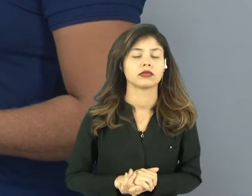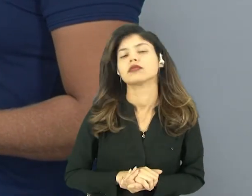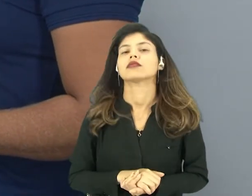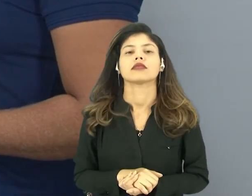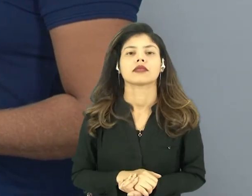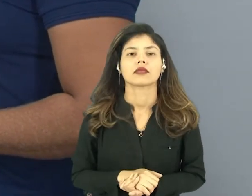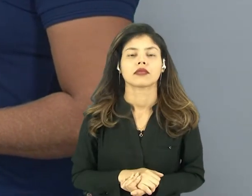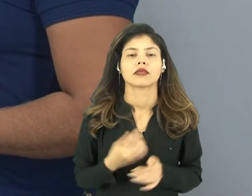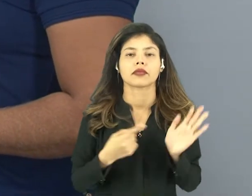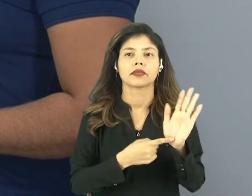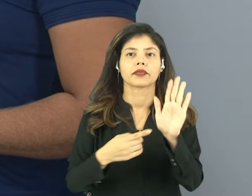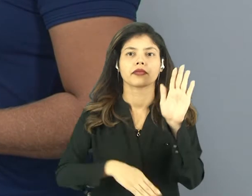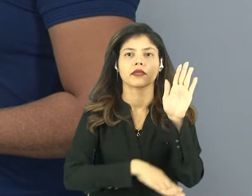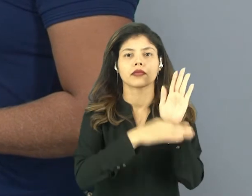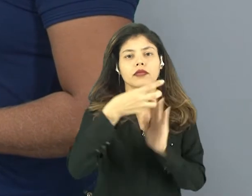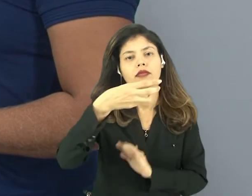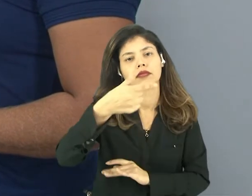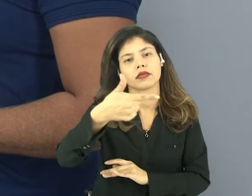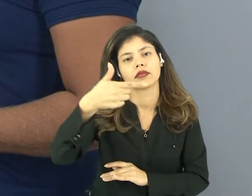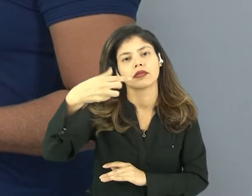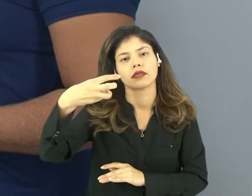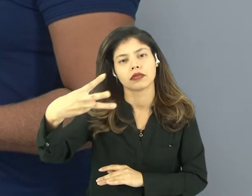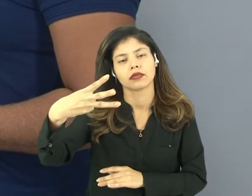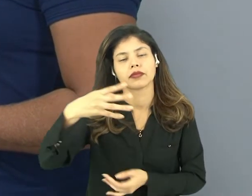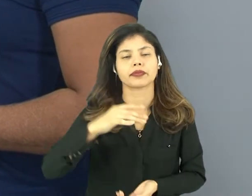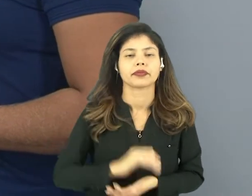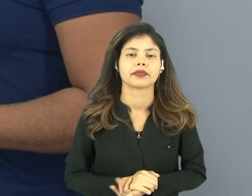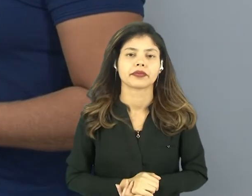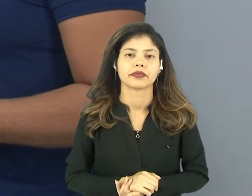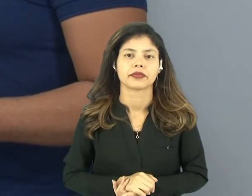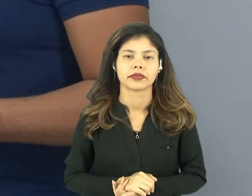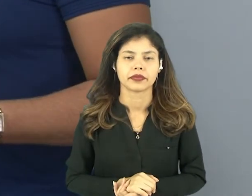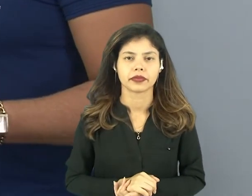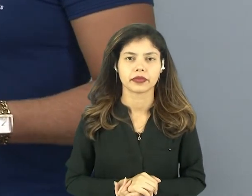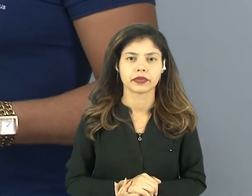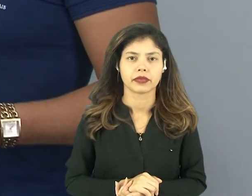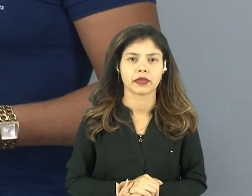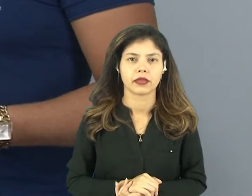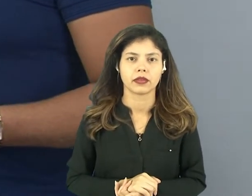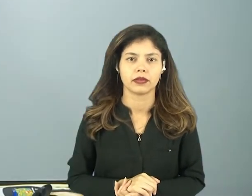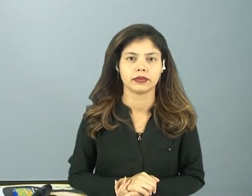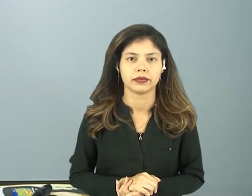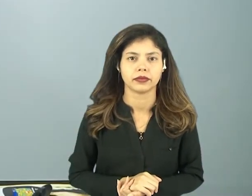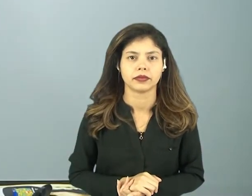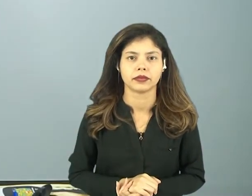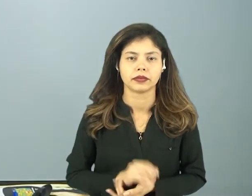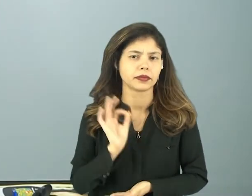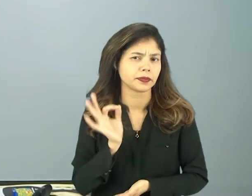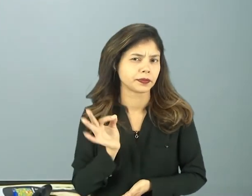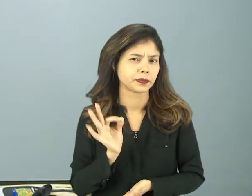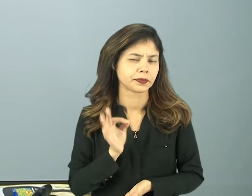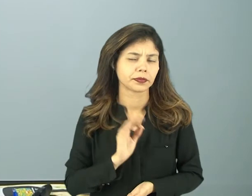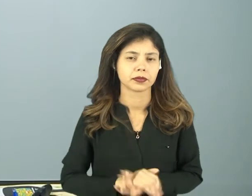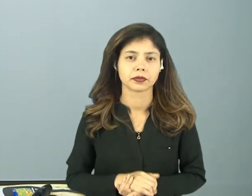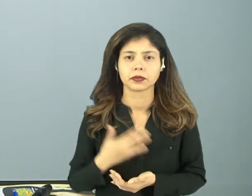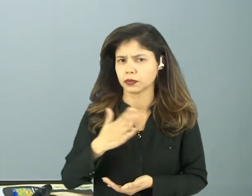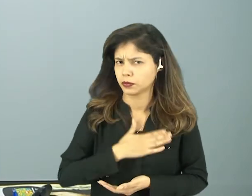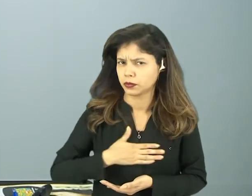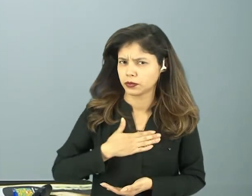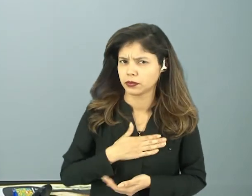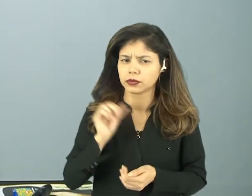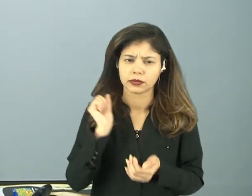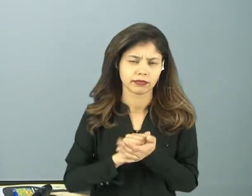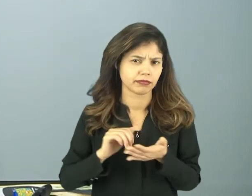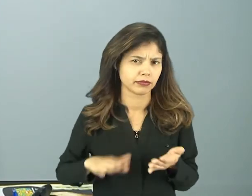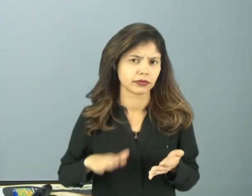registrada? 23, que nós vimos, né? 23 graus. Certinho? Gostaram dessa